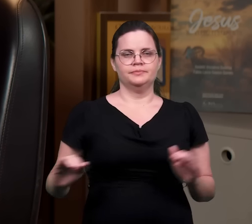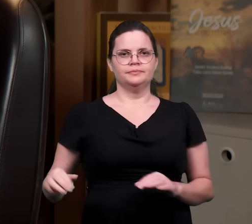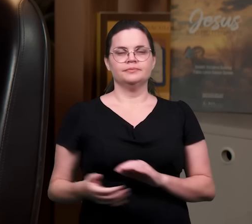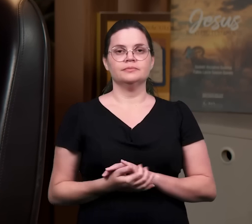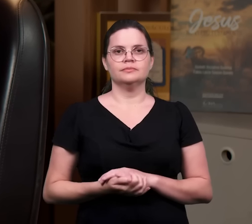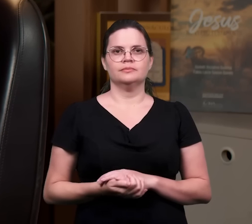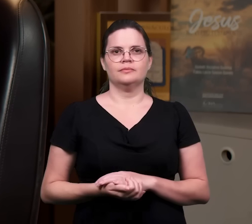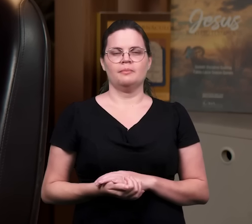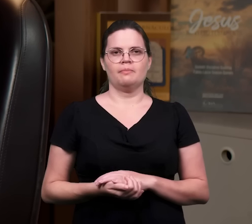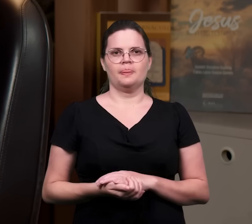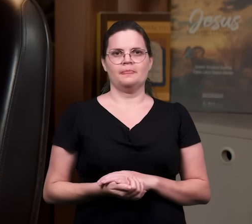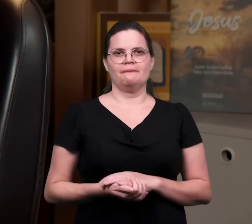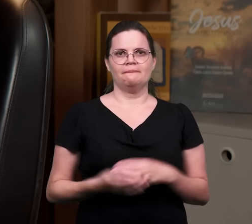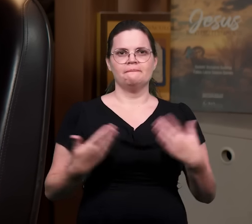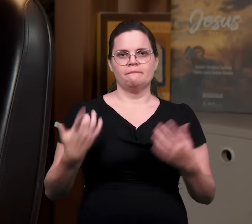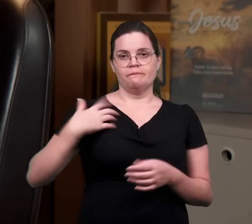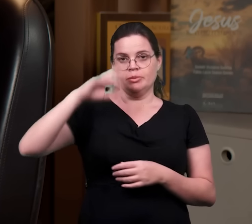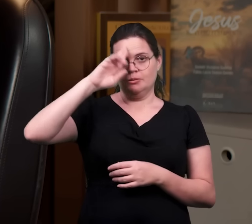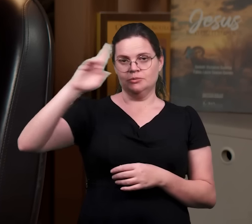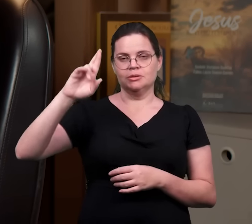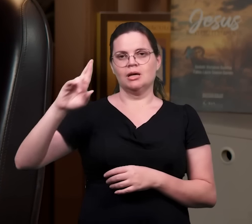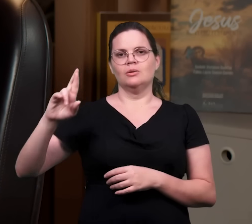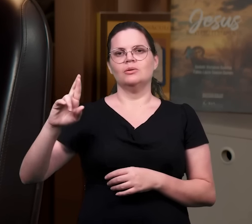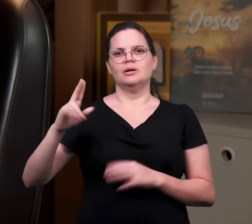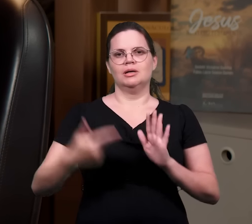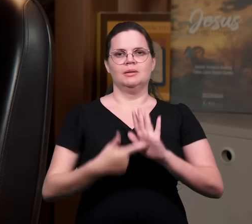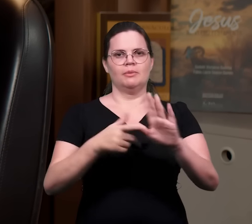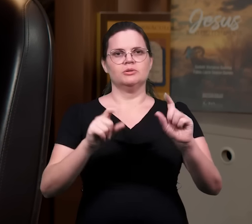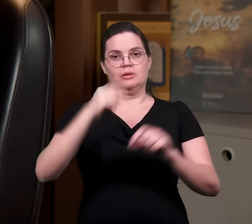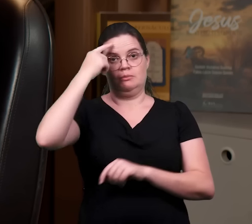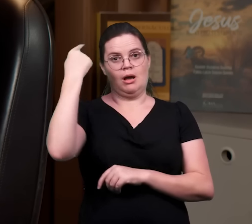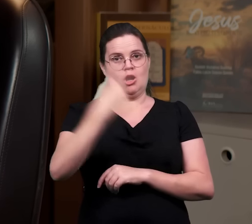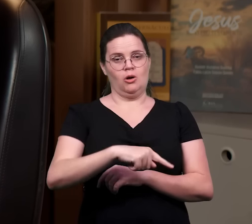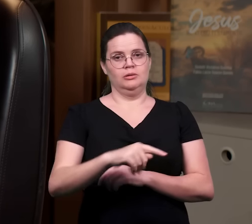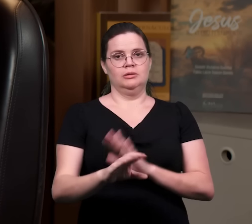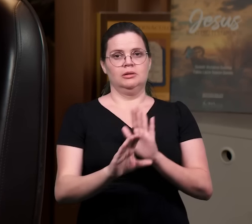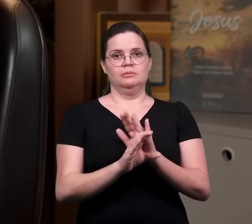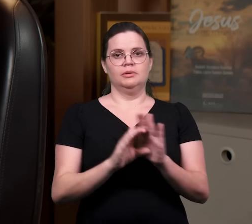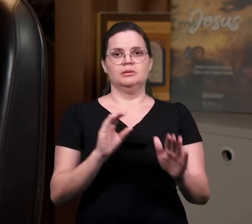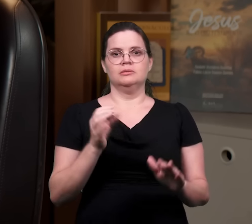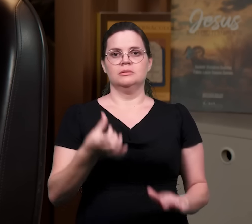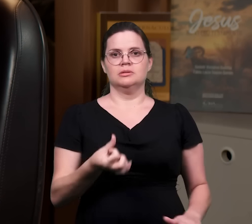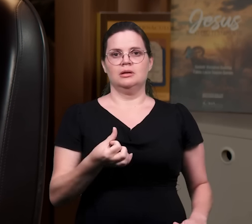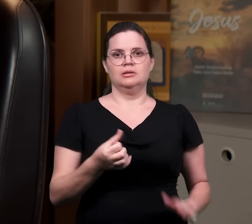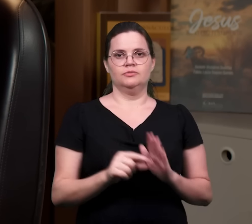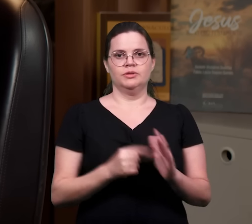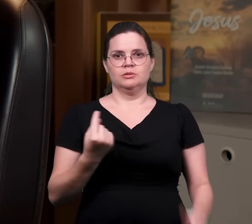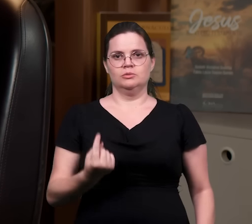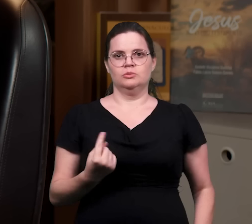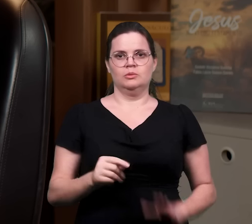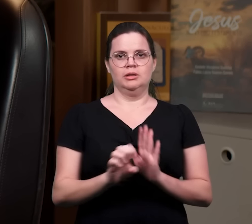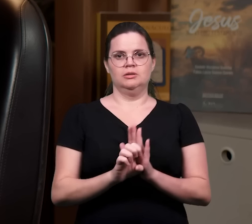o Senhor, ele estabelece, né? Tá em Êxodo 6:1, acredito que esteja no próximo slide